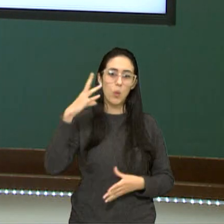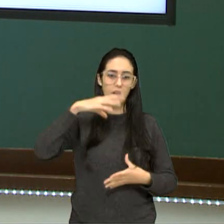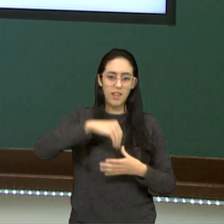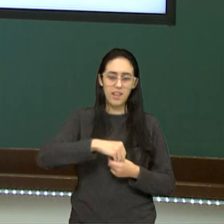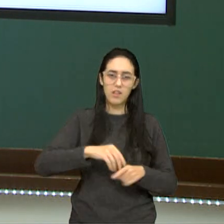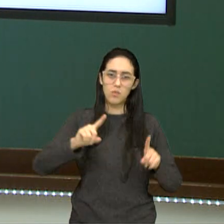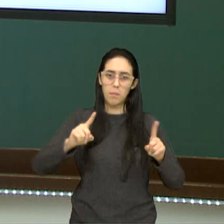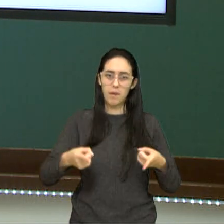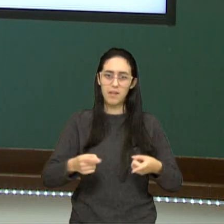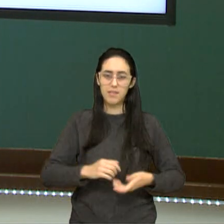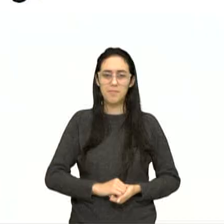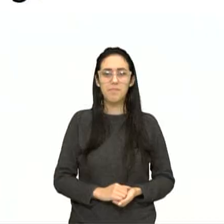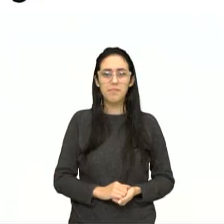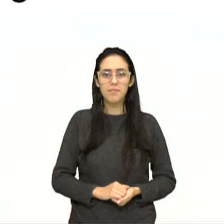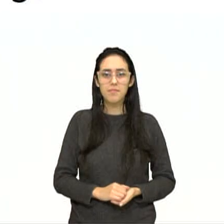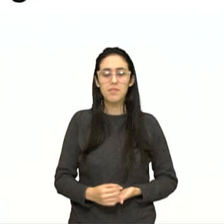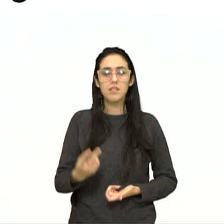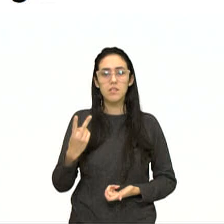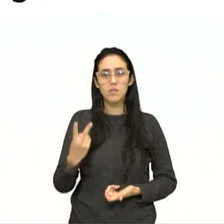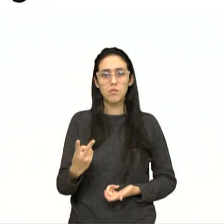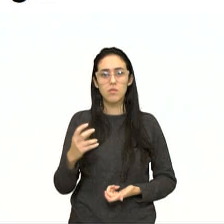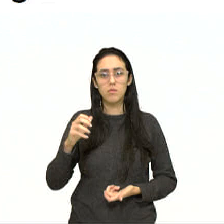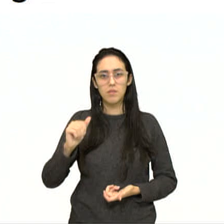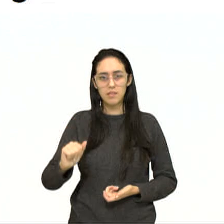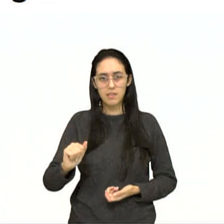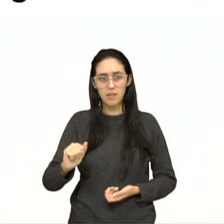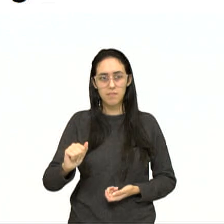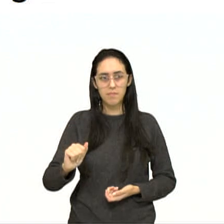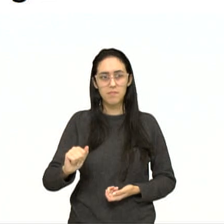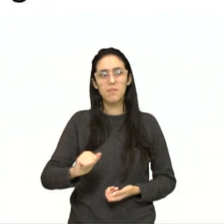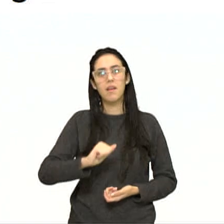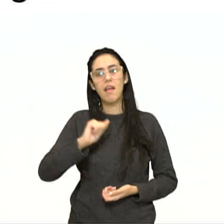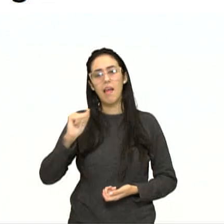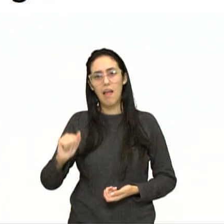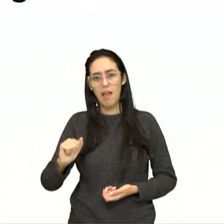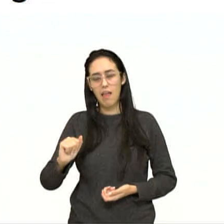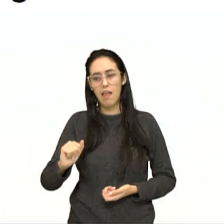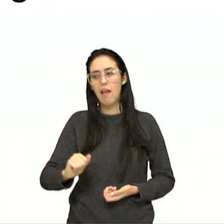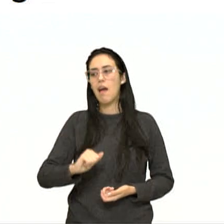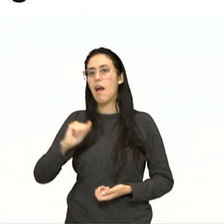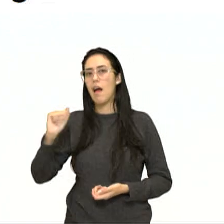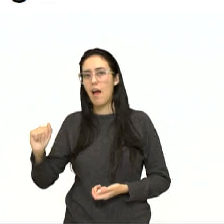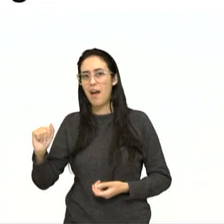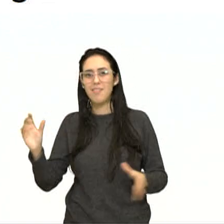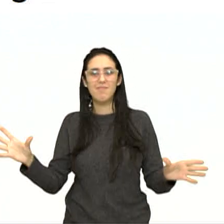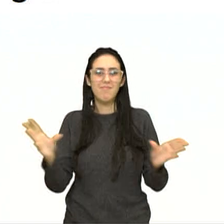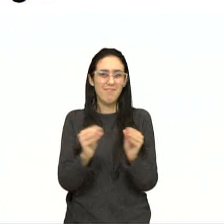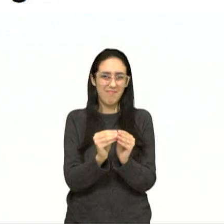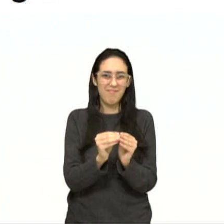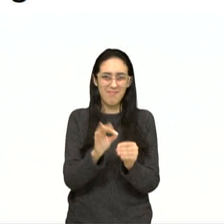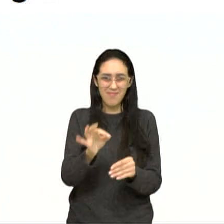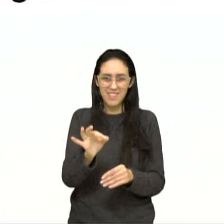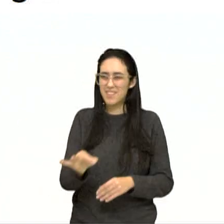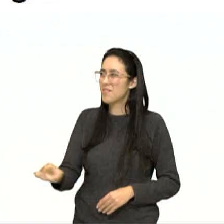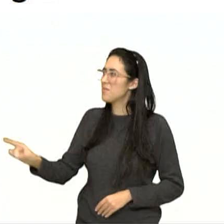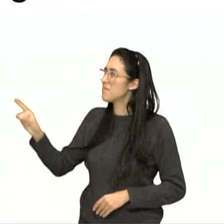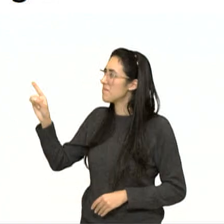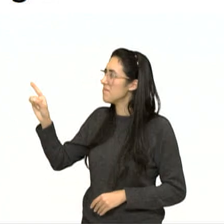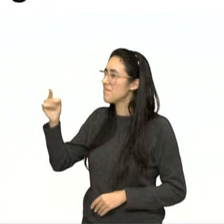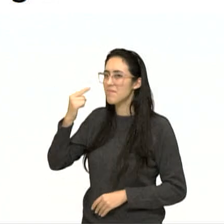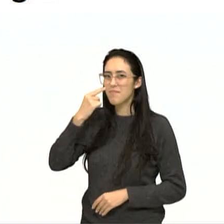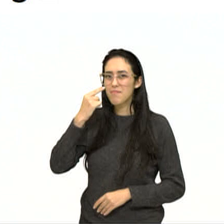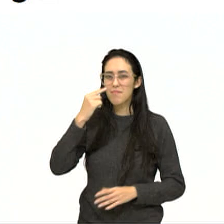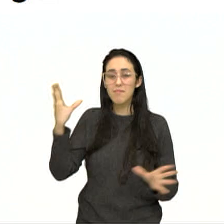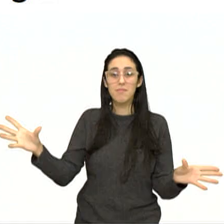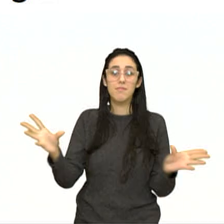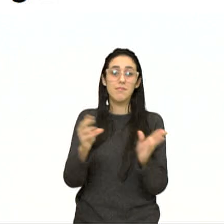parênteses. 2A, A e A, juntei todo mundo aqui, coloquei um do ladinho do outro, ó, que